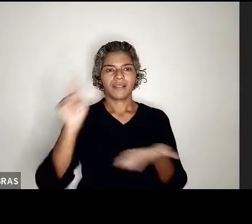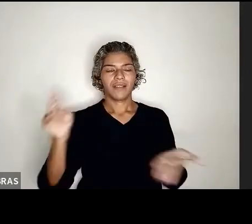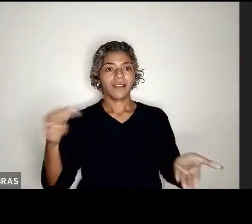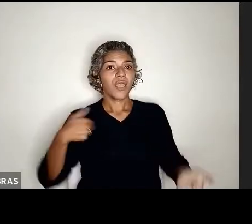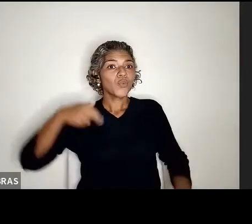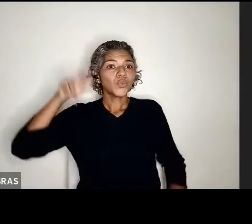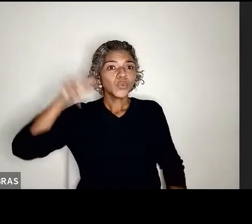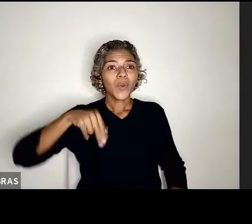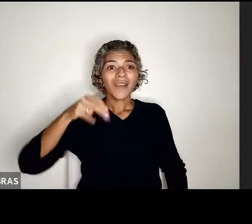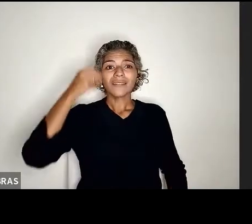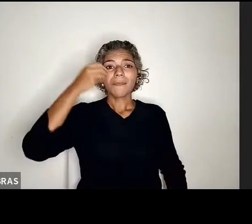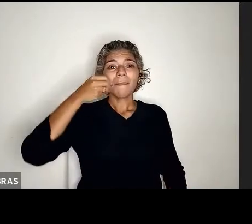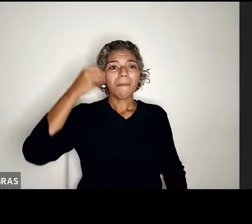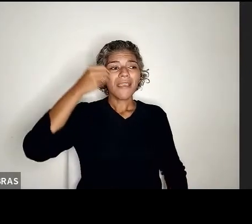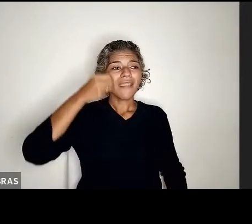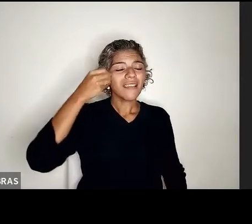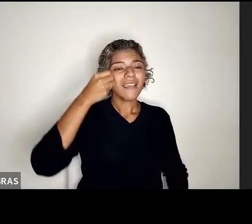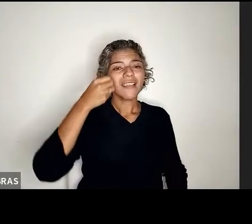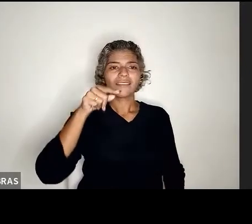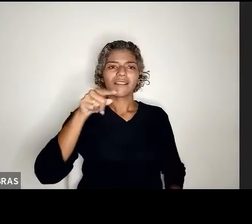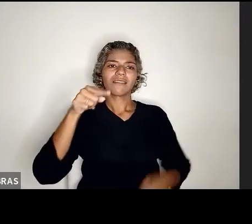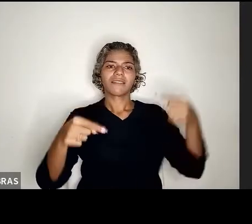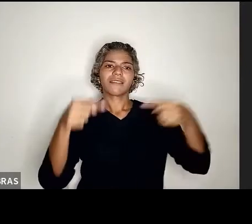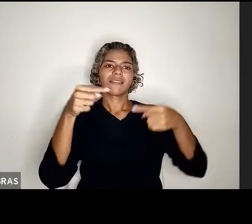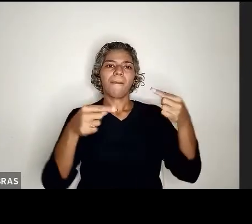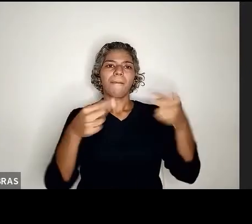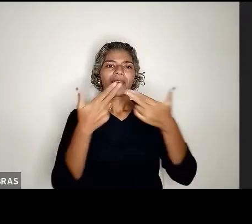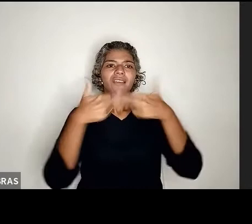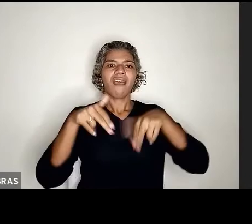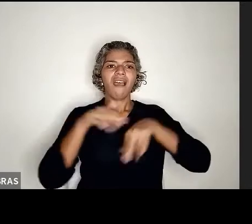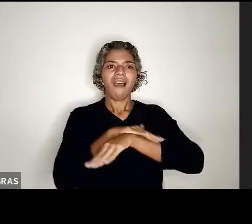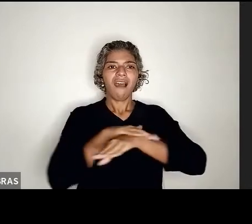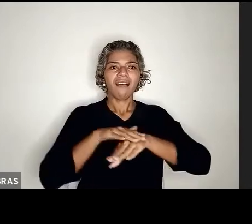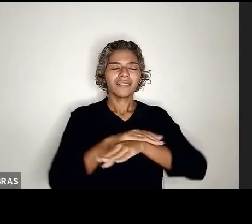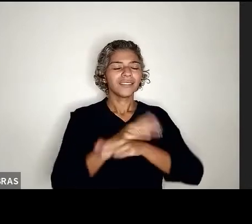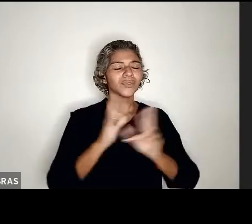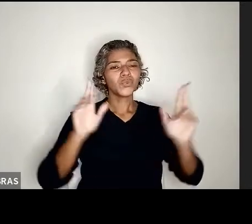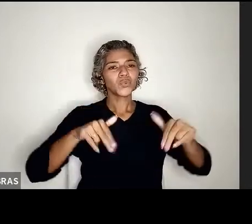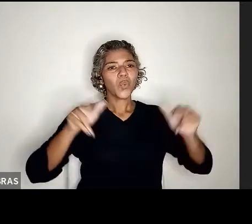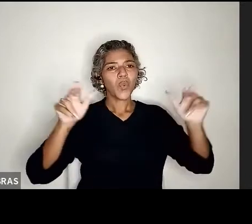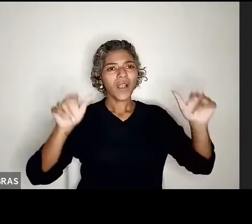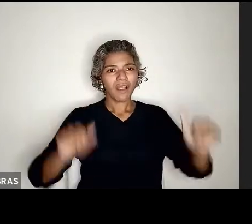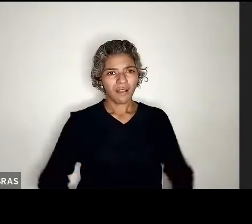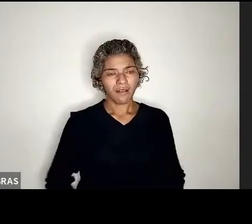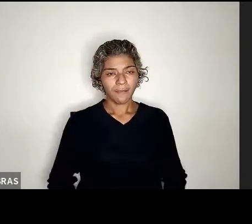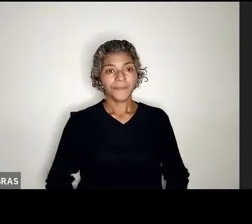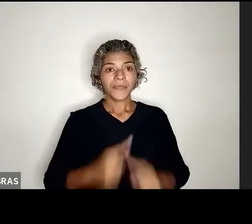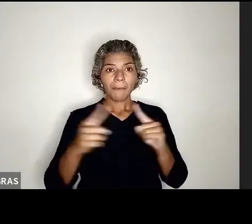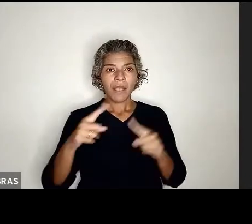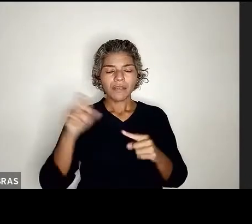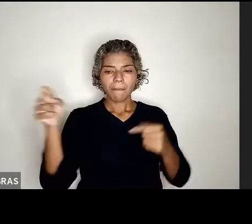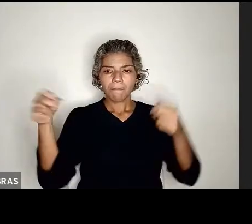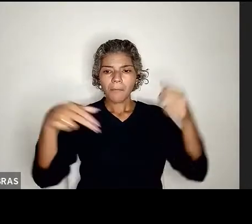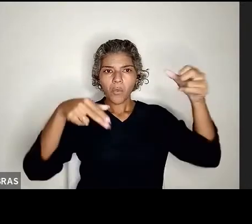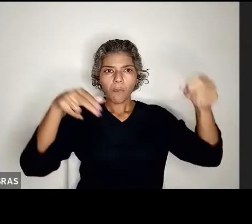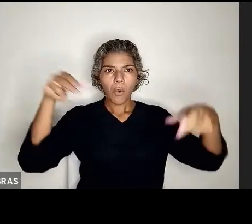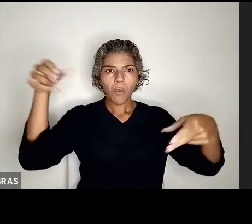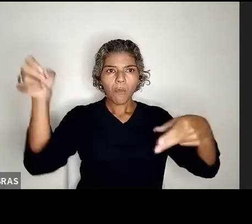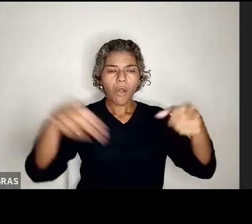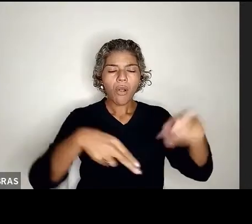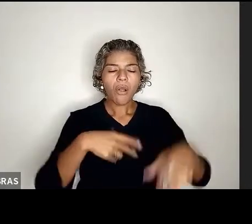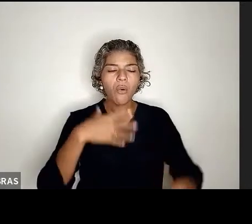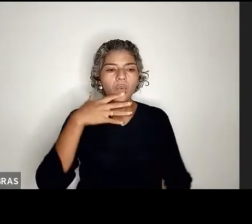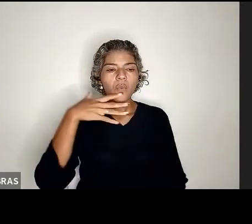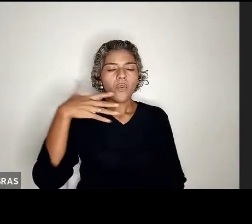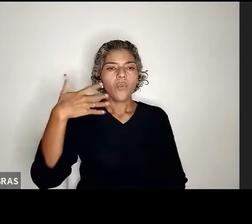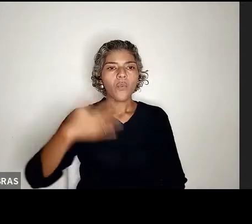racial, mas a vinda desses alunos provocou uma mudança nas agendas de pesquisa no grupo de pesquisa